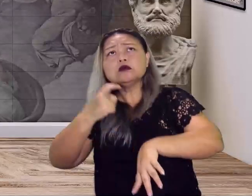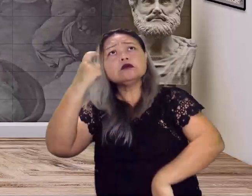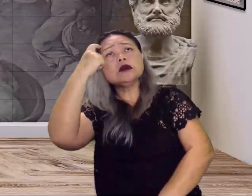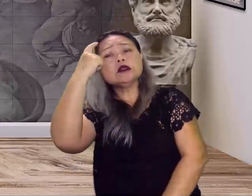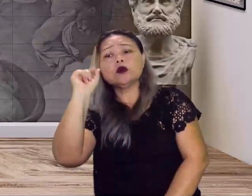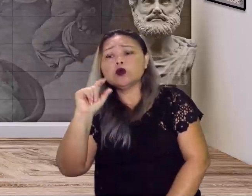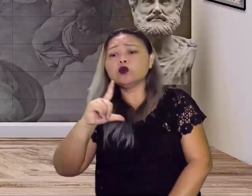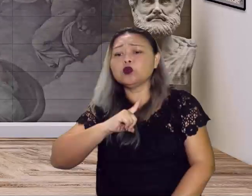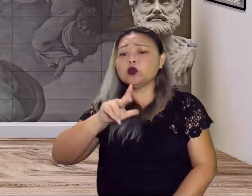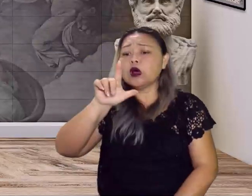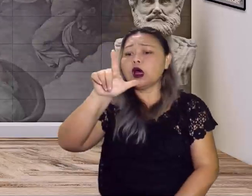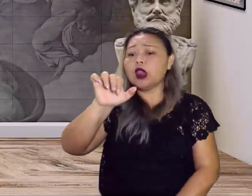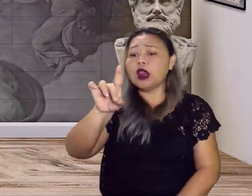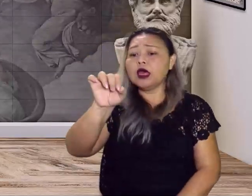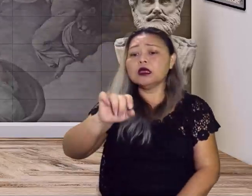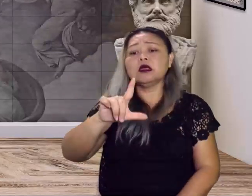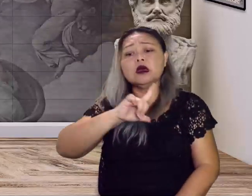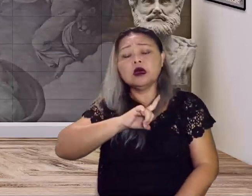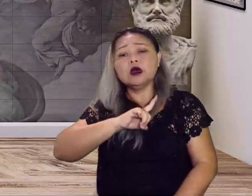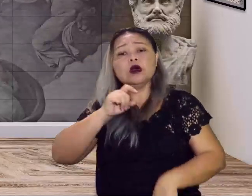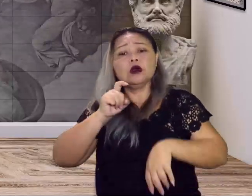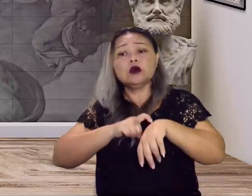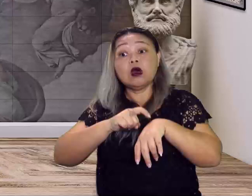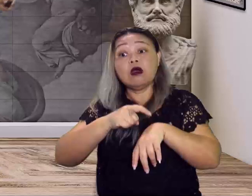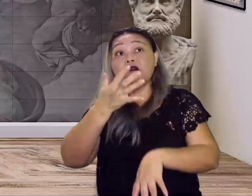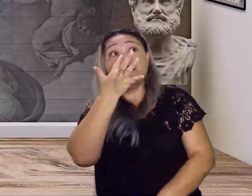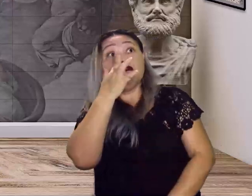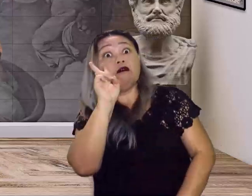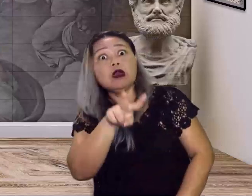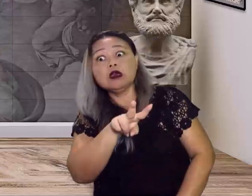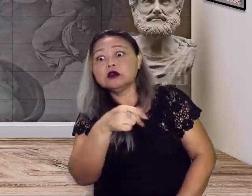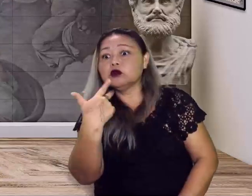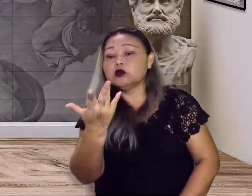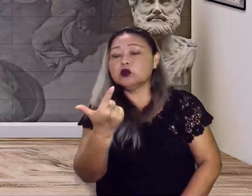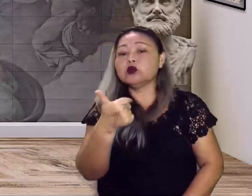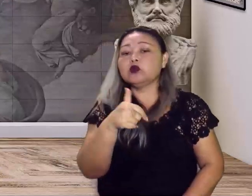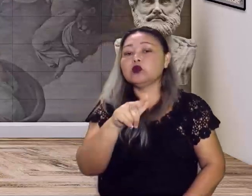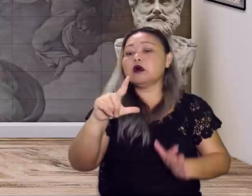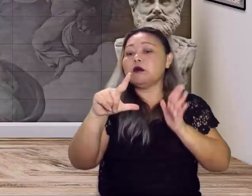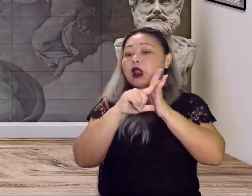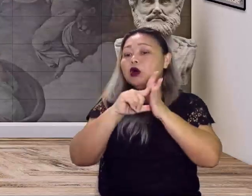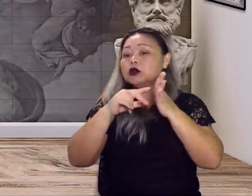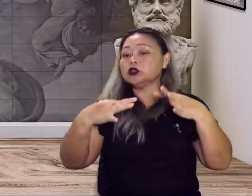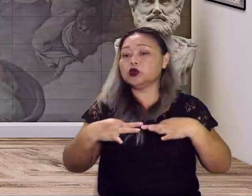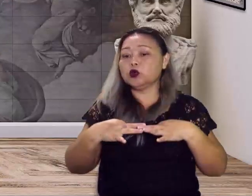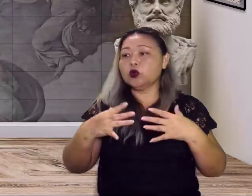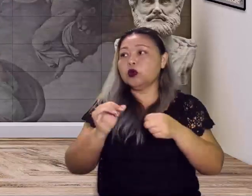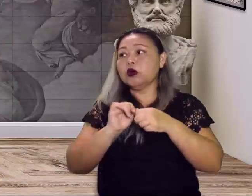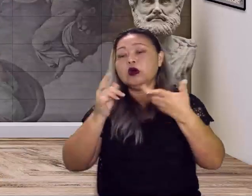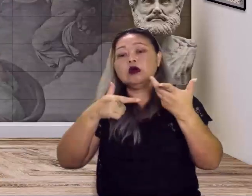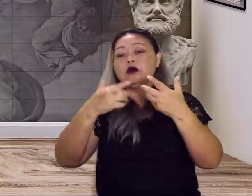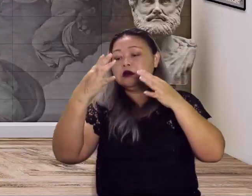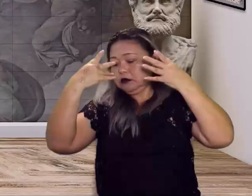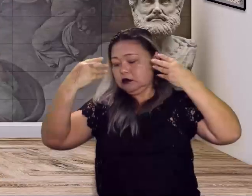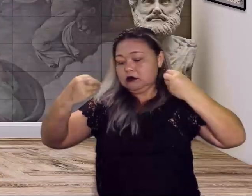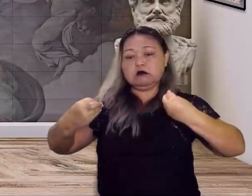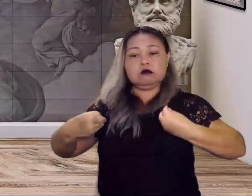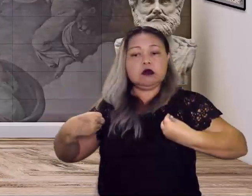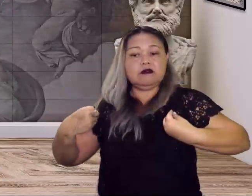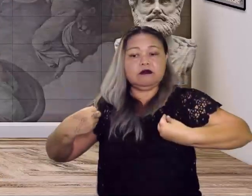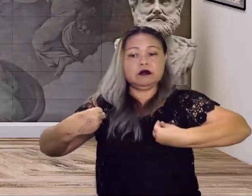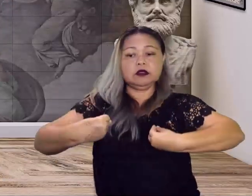pensando, né, que existe lenda, a todo momento eu vejo que existe uma loja de roupa, uma fantasia, uma roupa